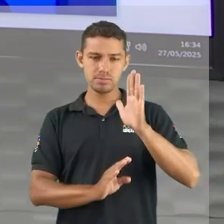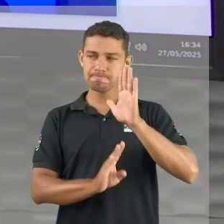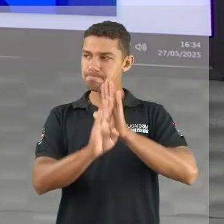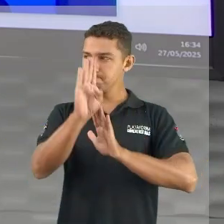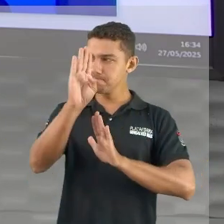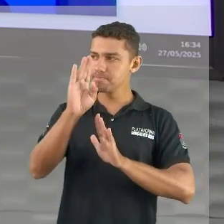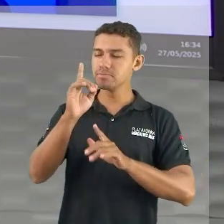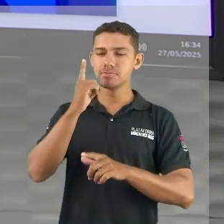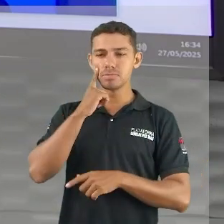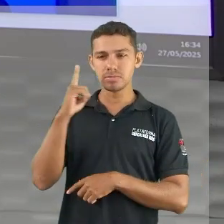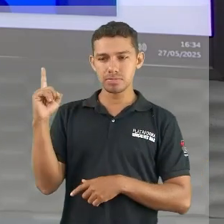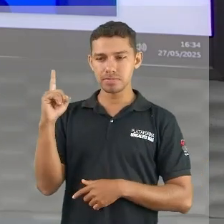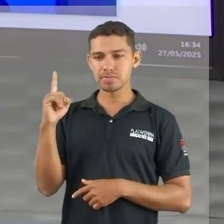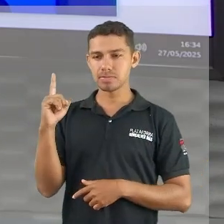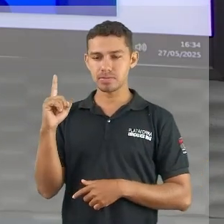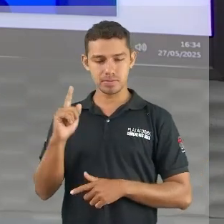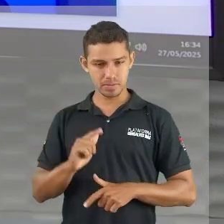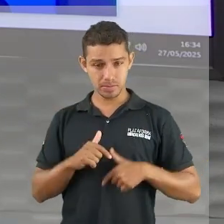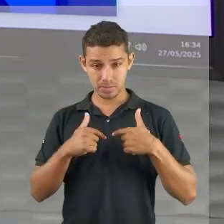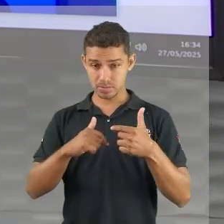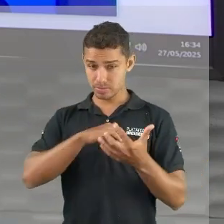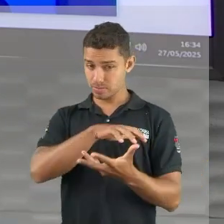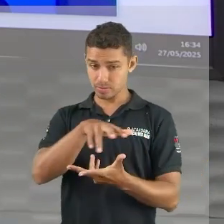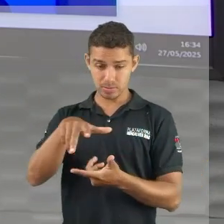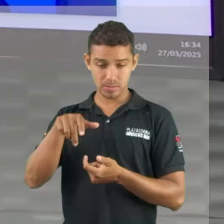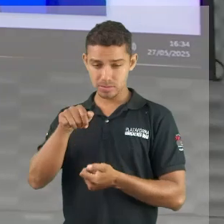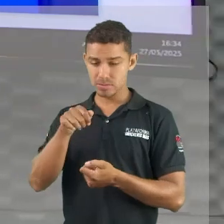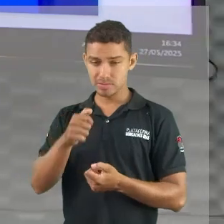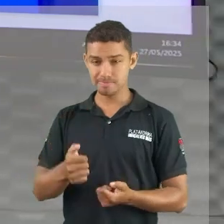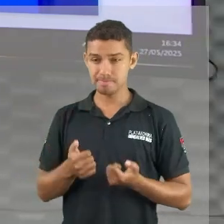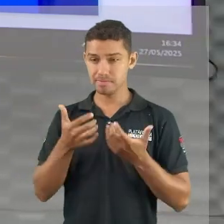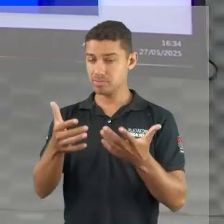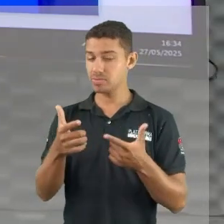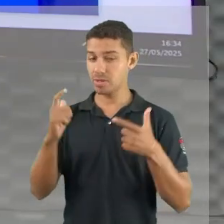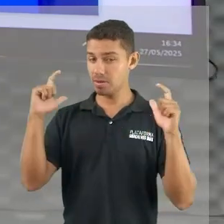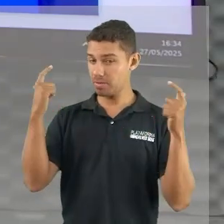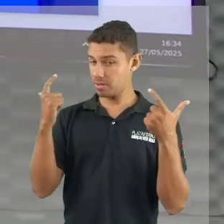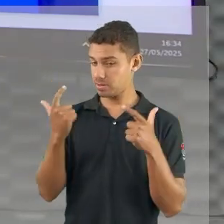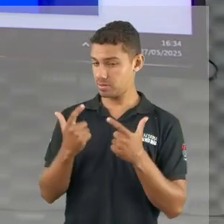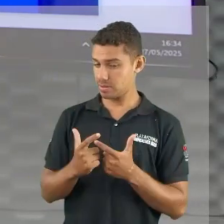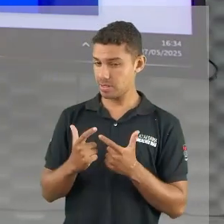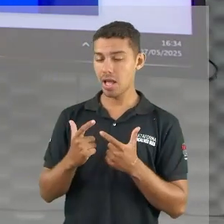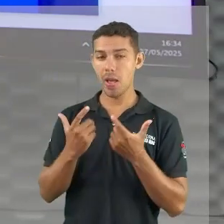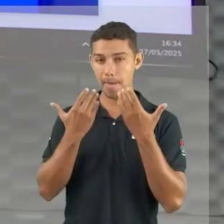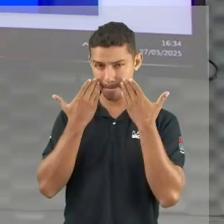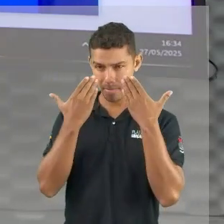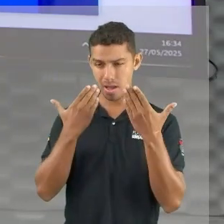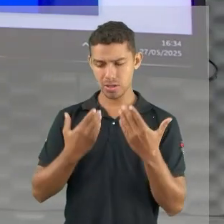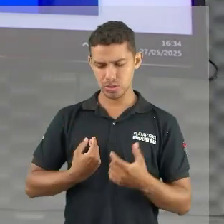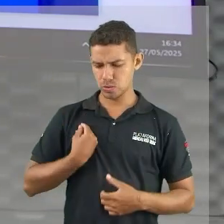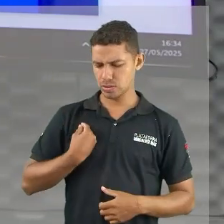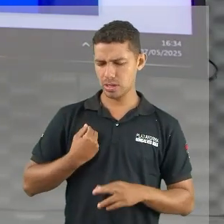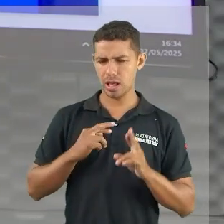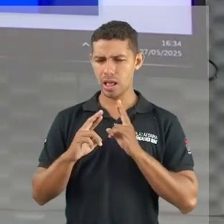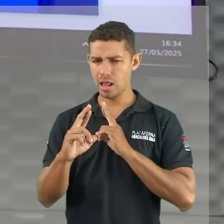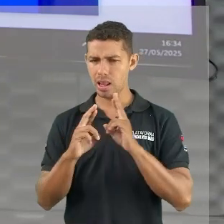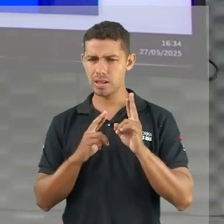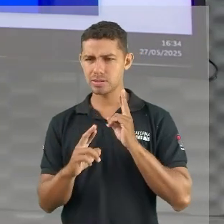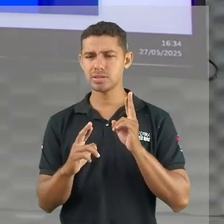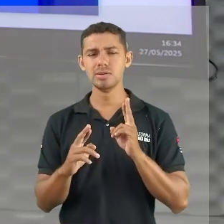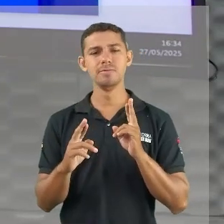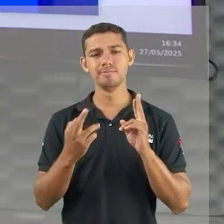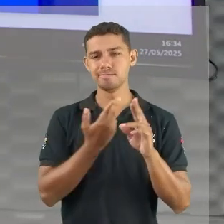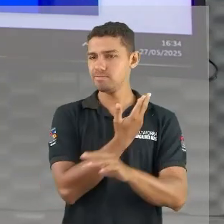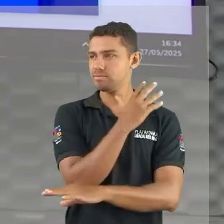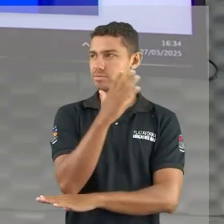formas de agir no mundo que traga menos impacto aí para a nossa relação com o meio ambiente e